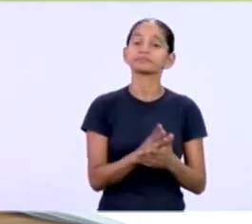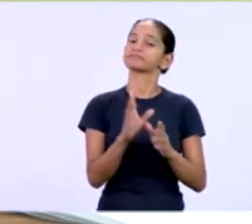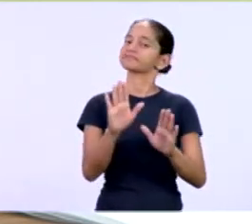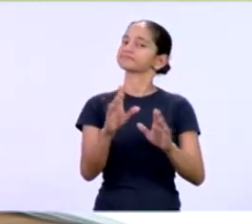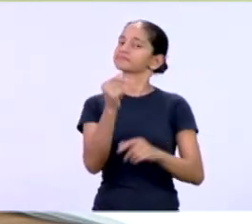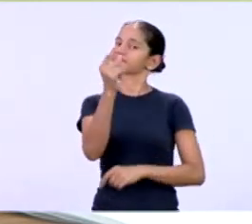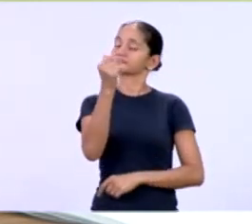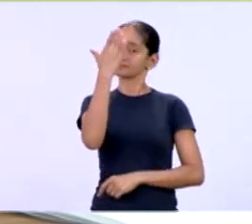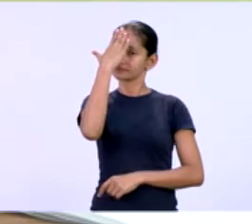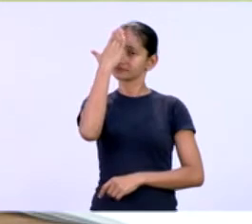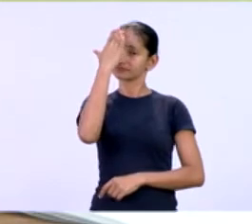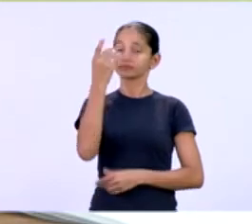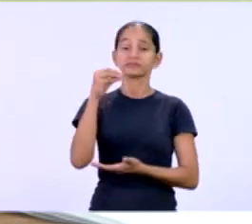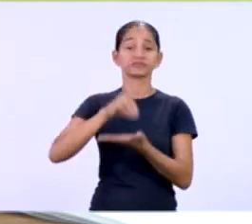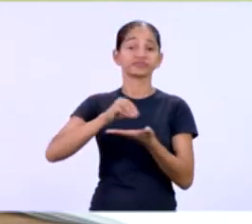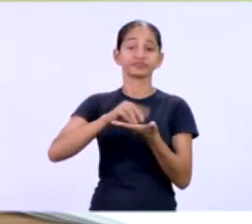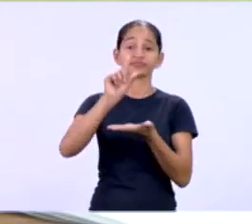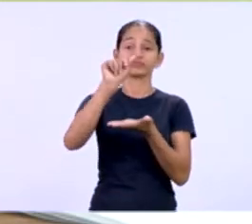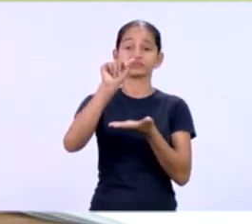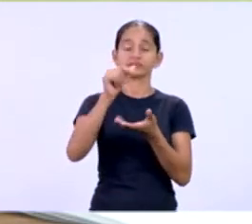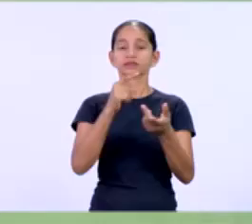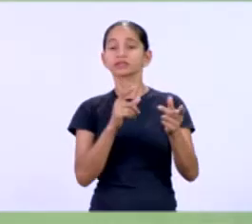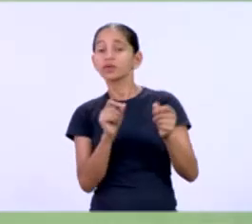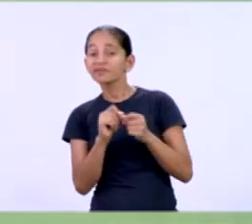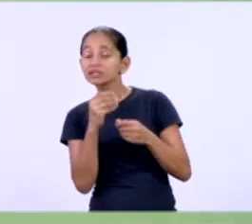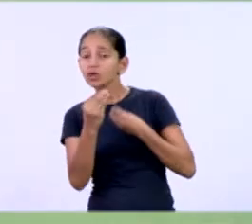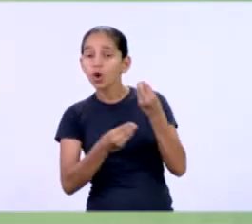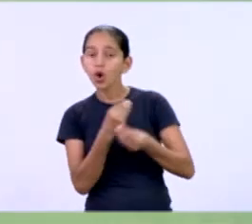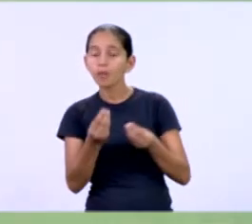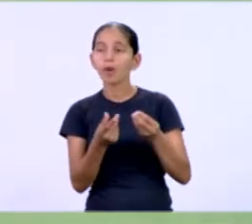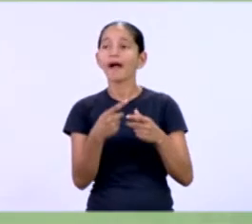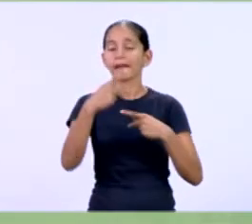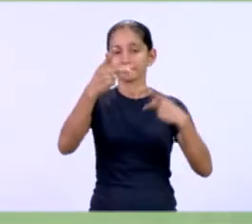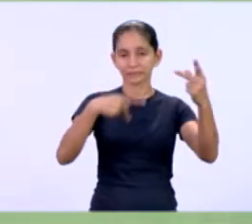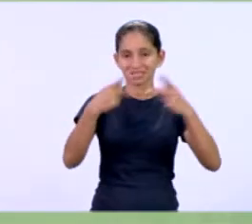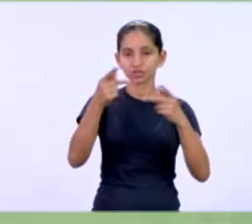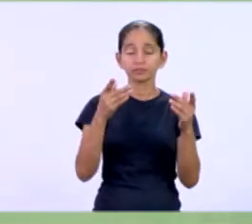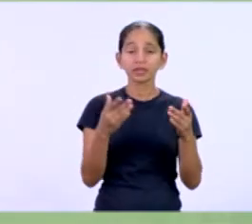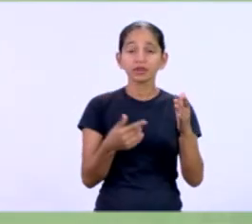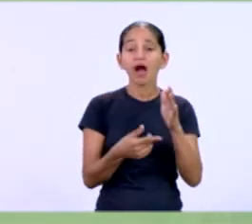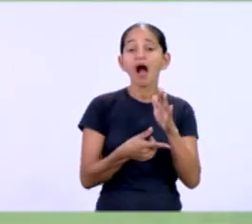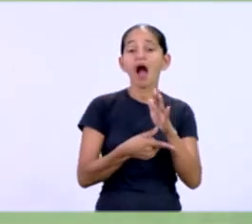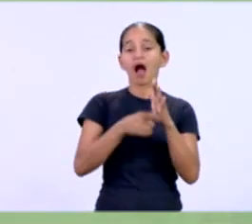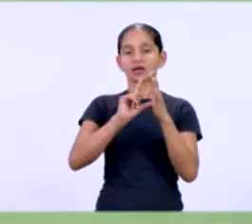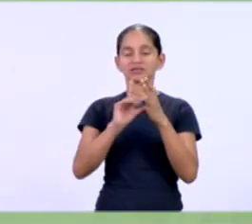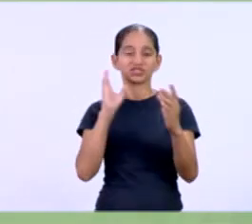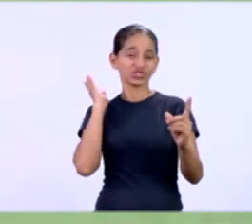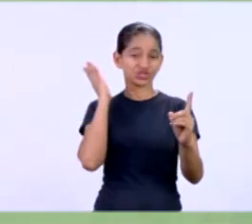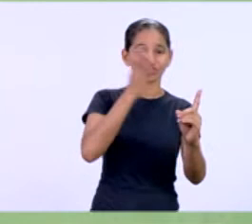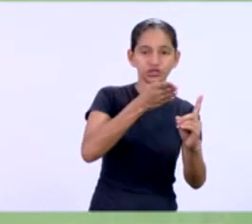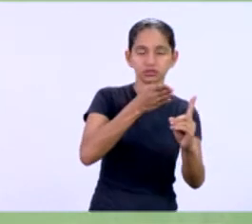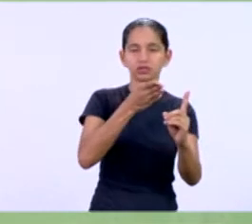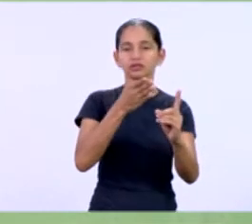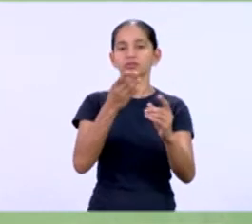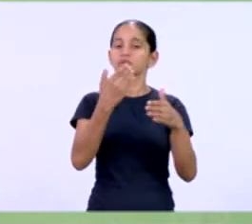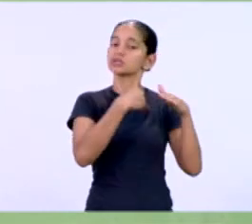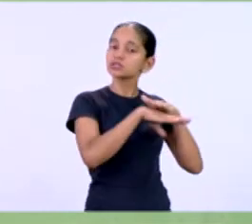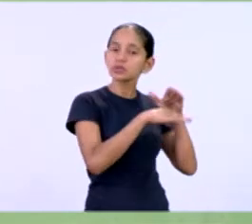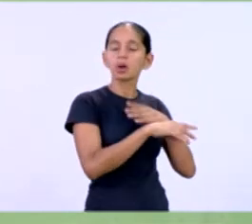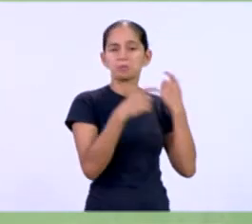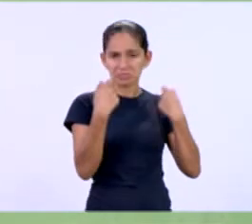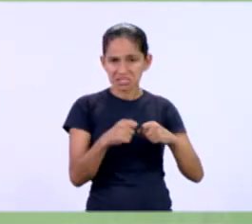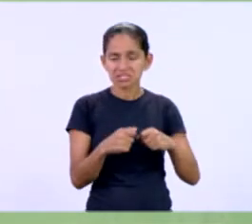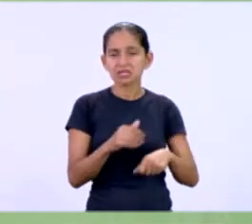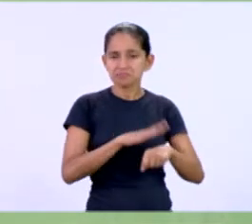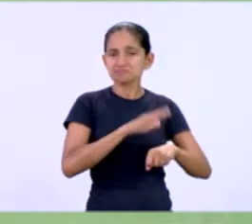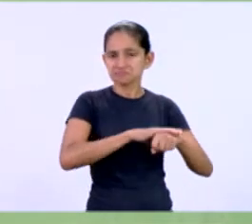em relação às suas atividades. Então, essa previsão ela vai estar relacionada diretamente ao estoque. Então,